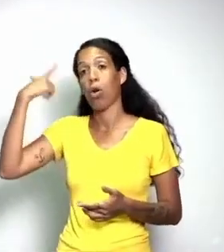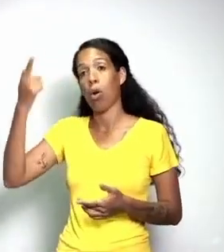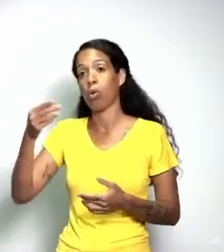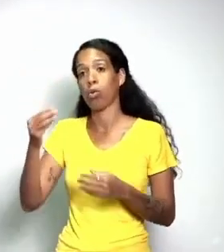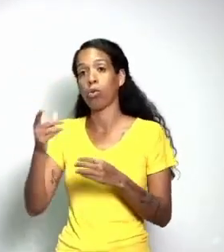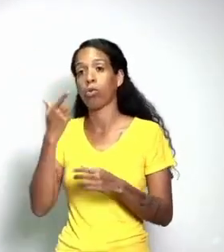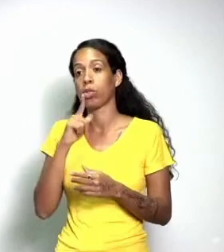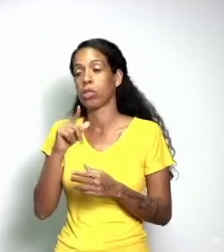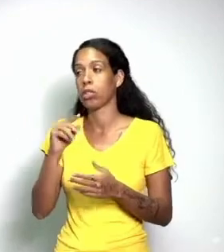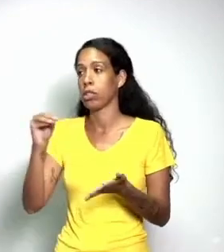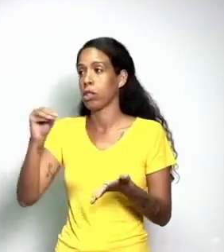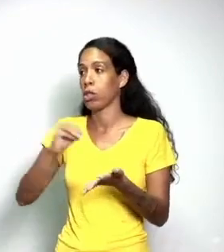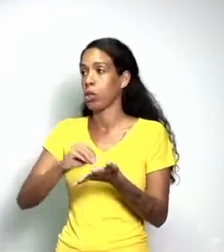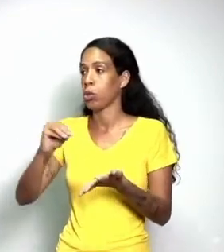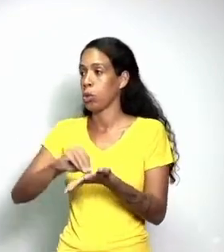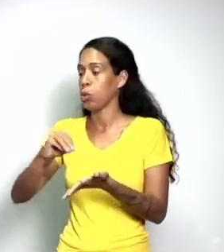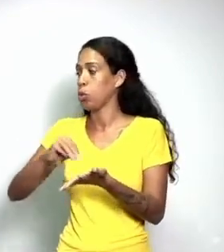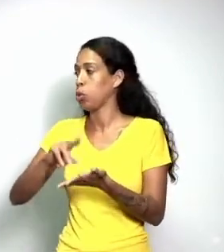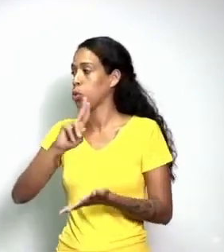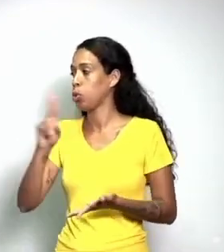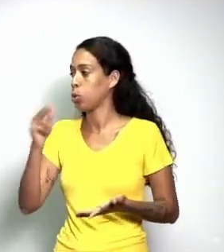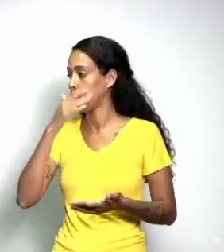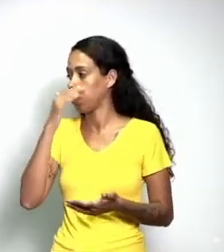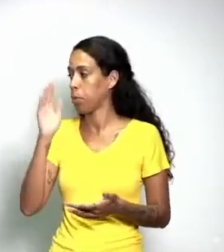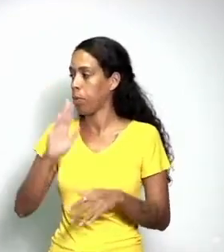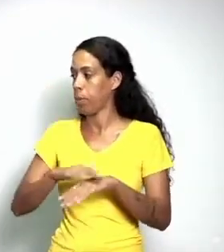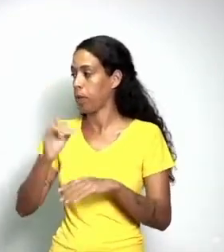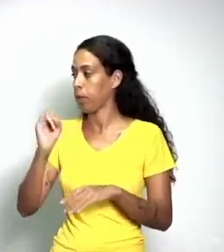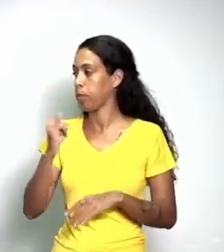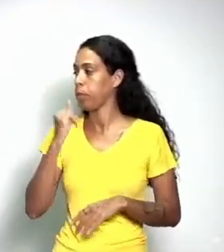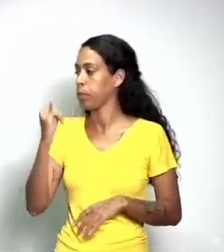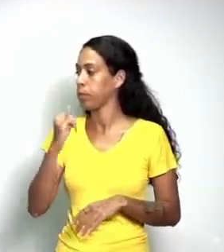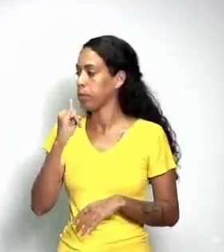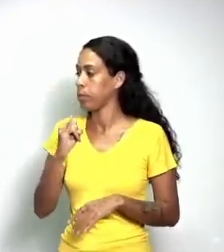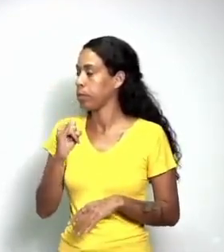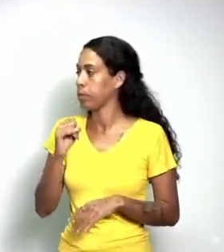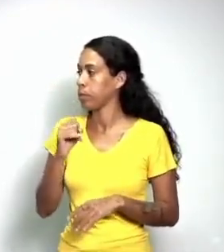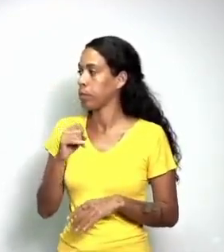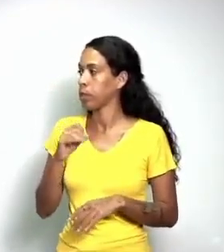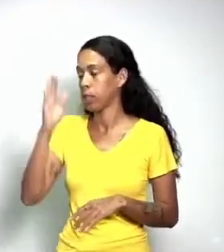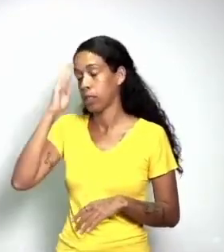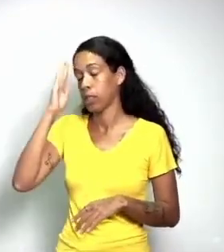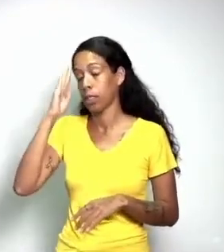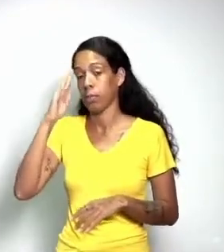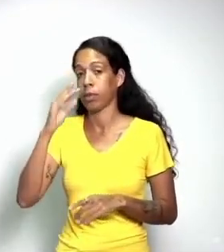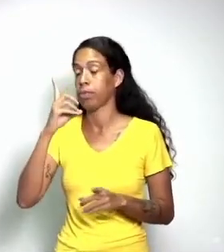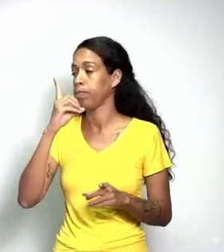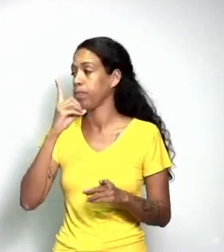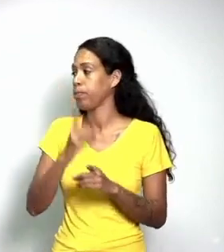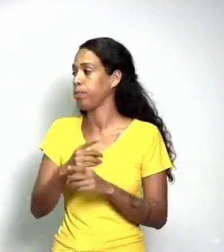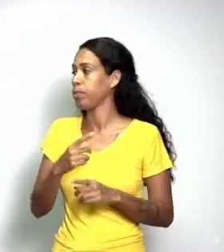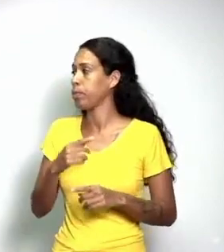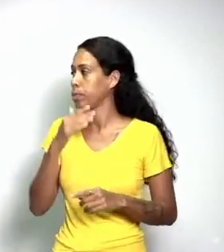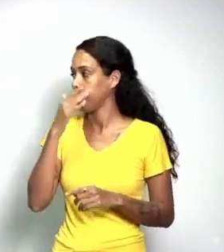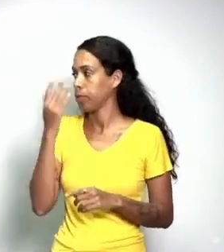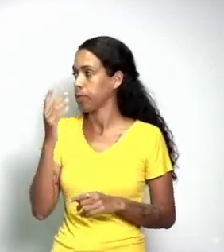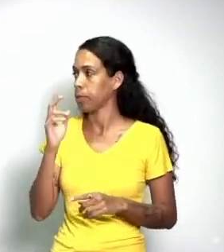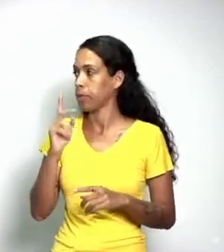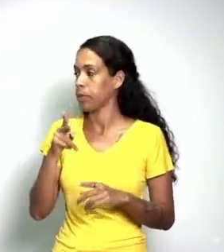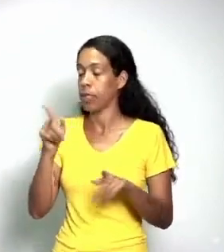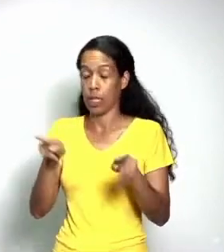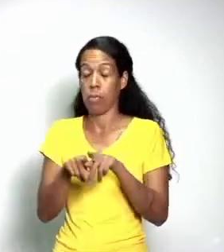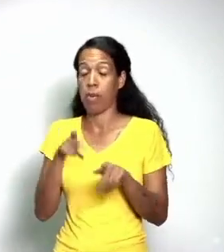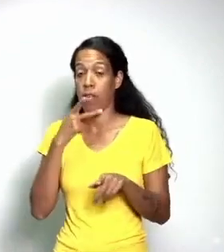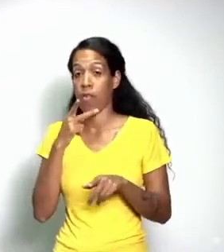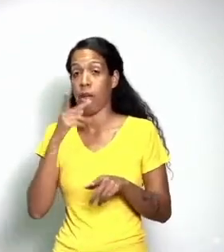de conseguir fazer essa identificação na claquete, mas é fundamental que isso esteja sendo identificado na claquete, até porque é ela que vai dizer